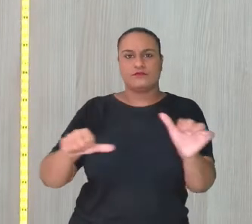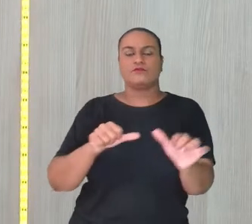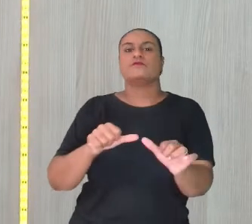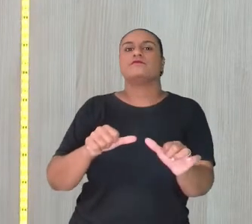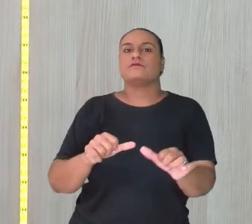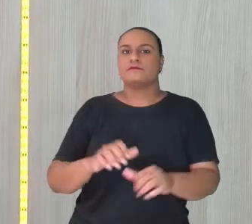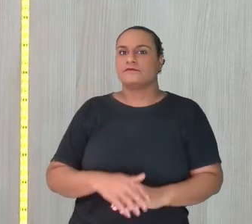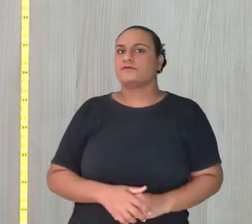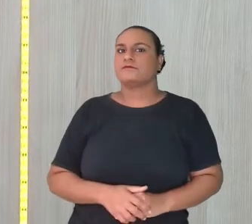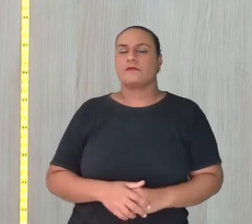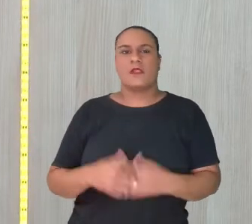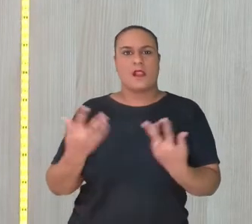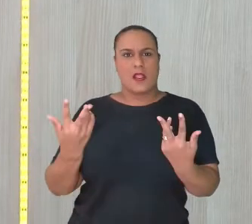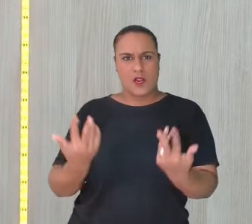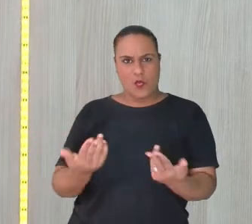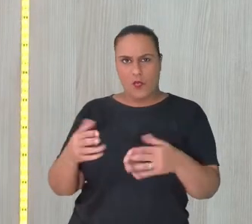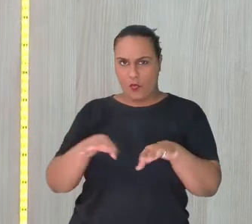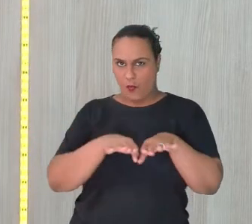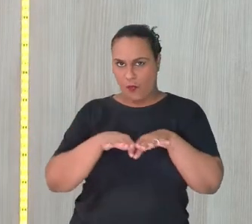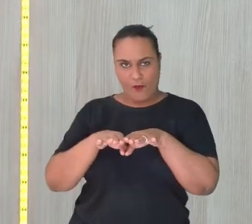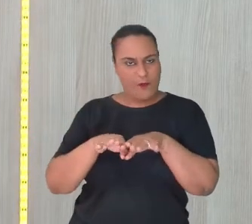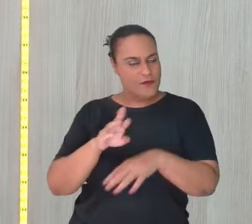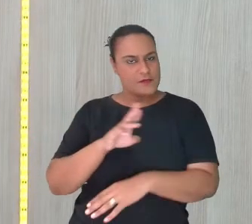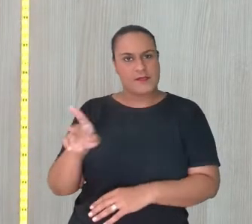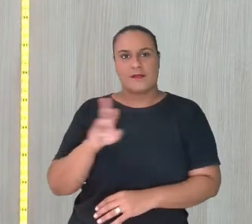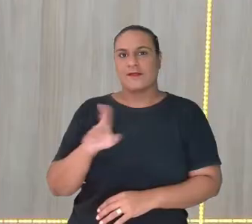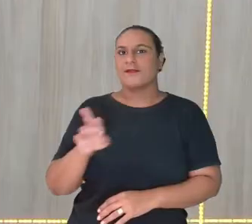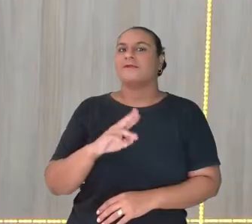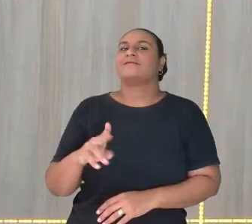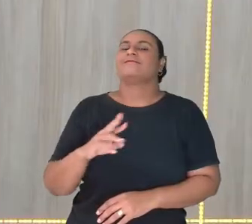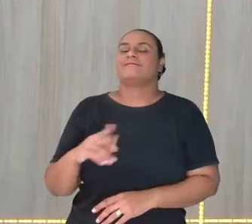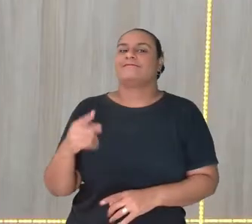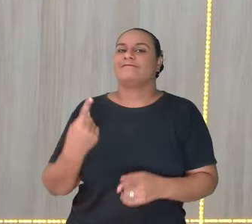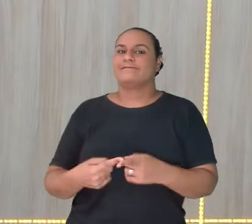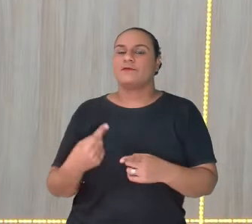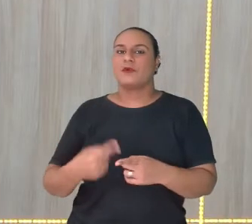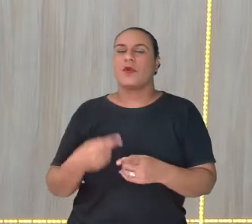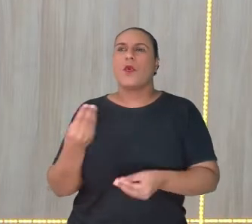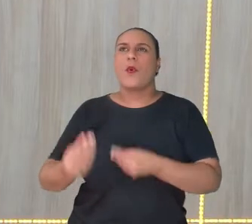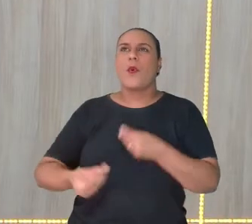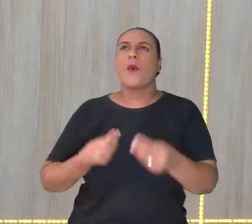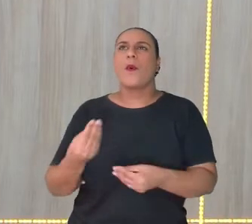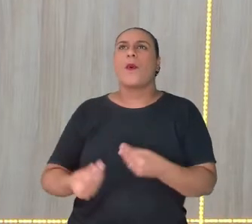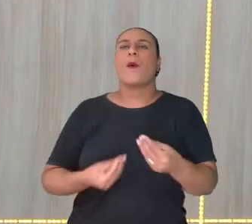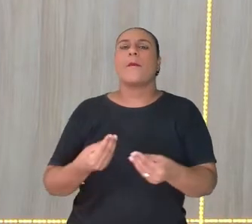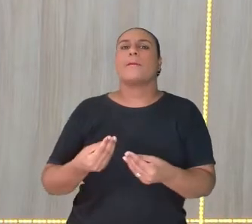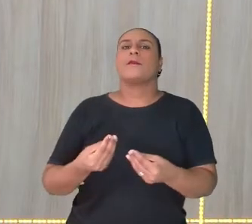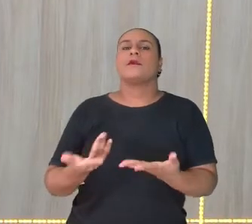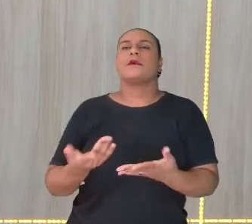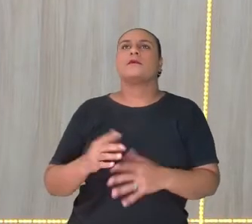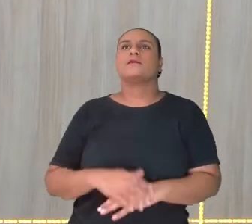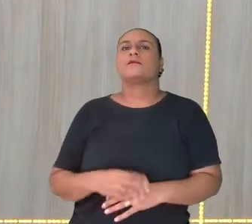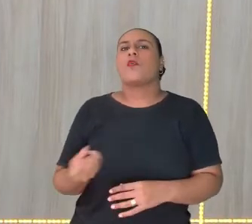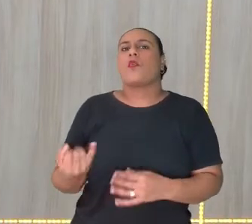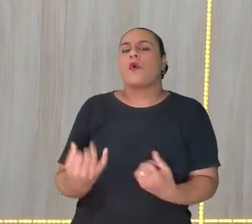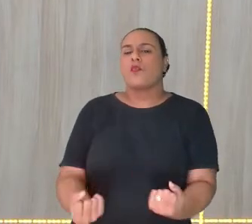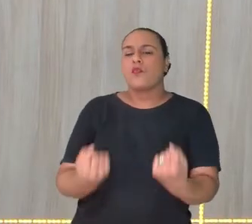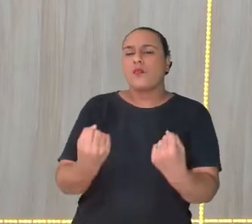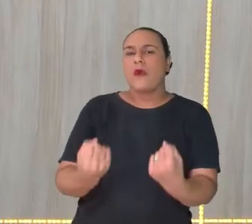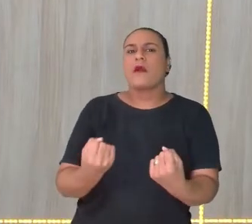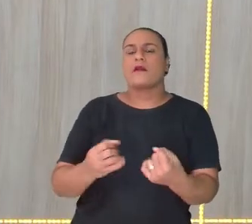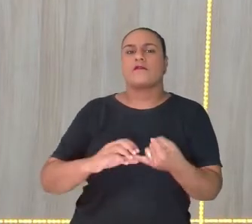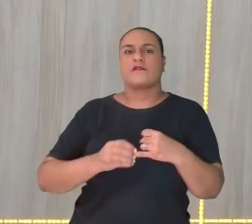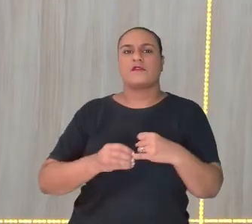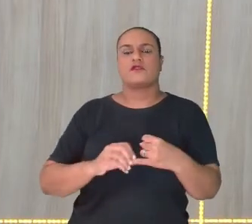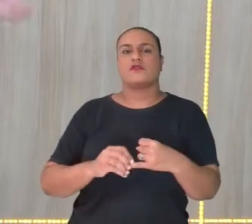escambo, ela não era muito igualitária, não. Exatamente, né? Porque como definir, por exemplo, quantos quilos de feijão